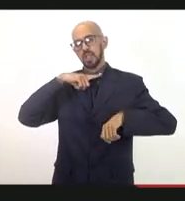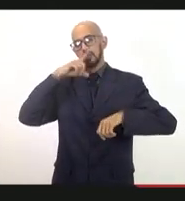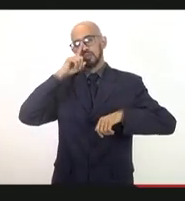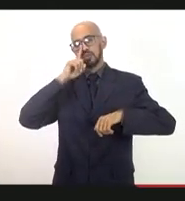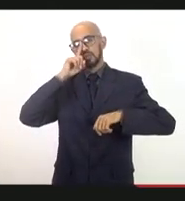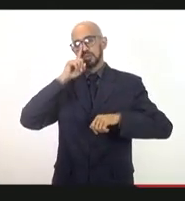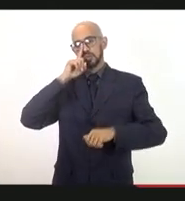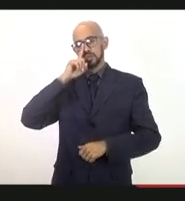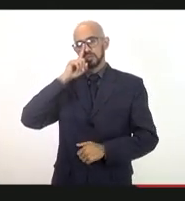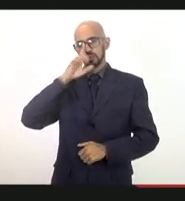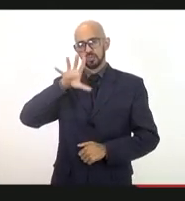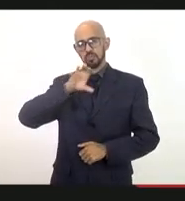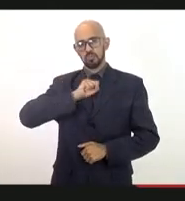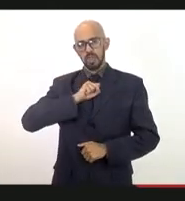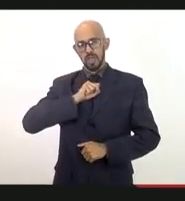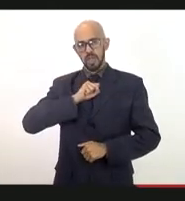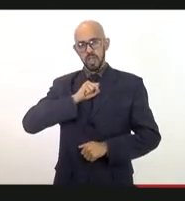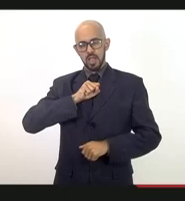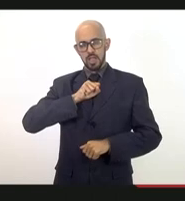à contaminação